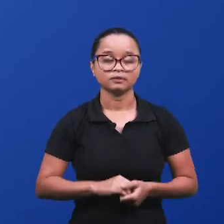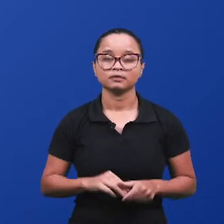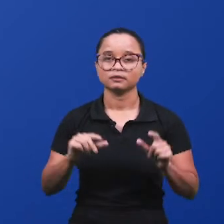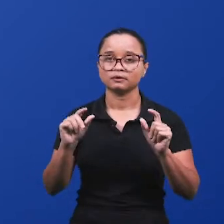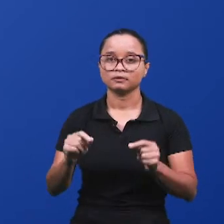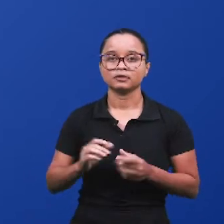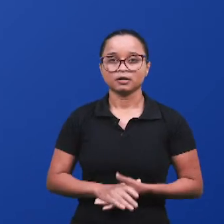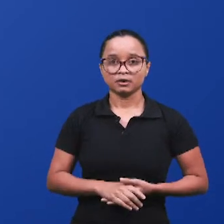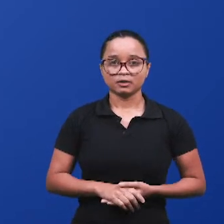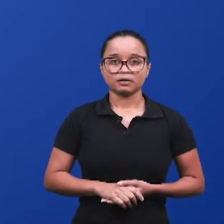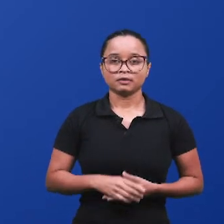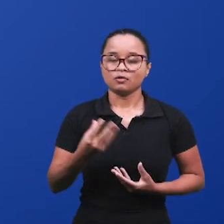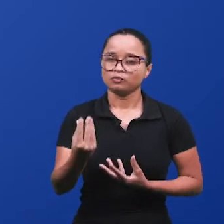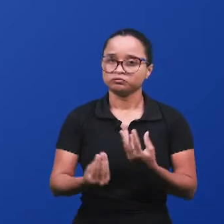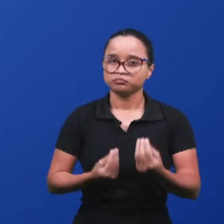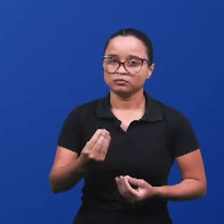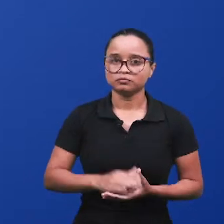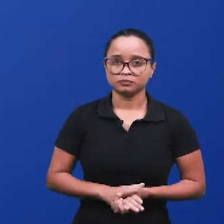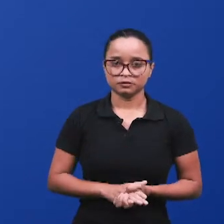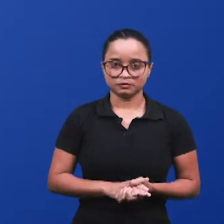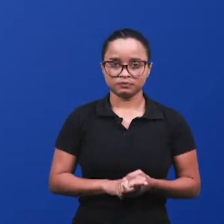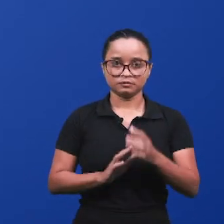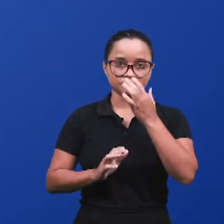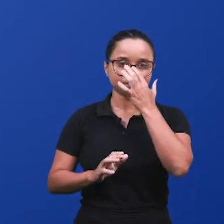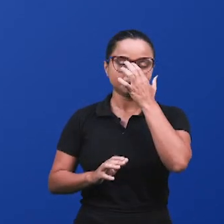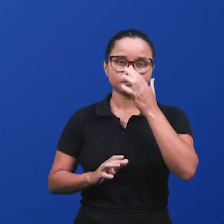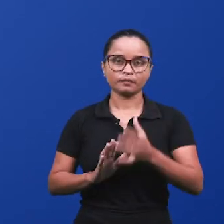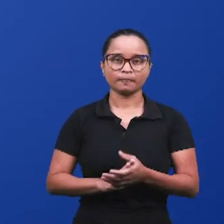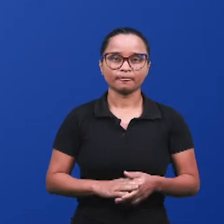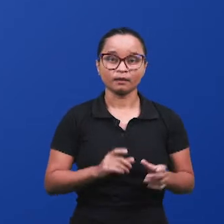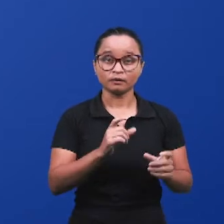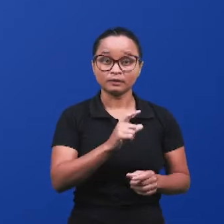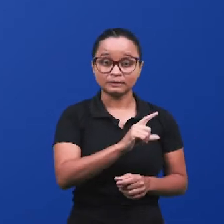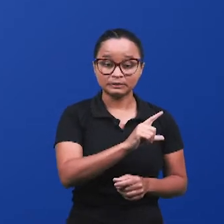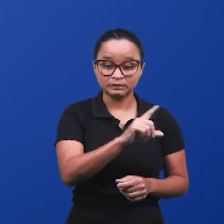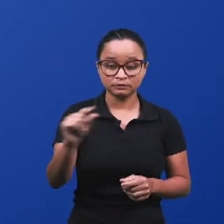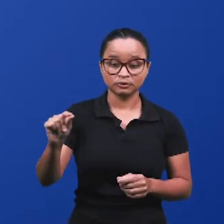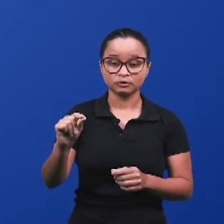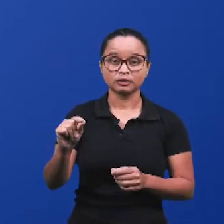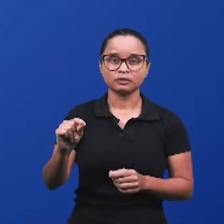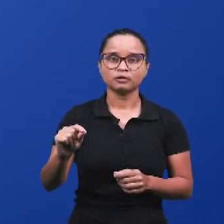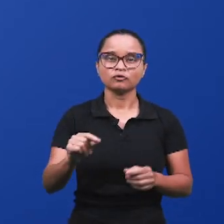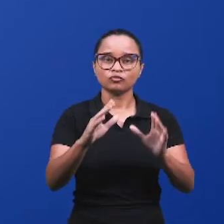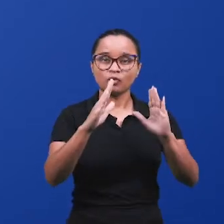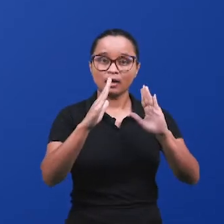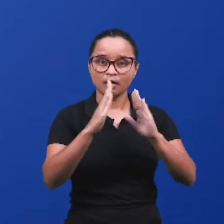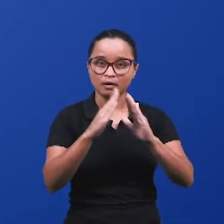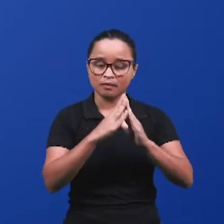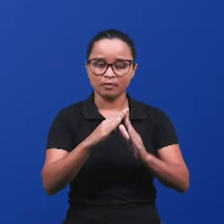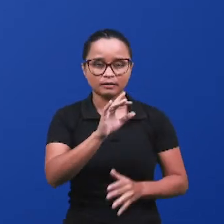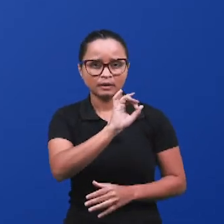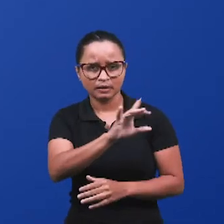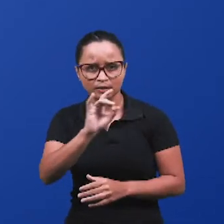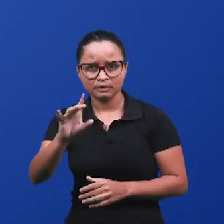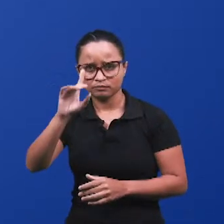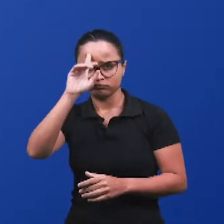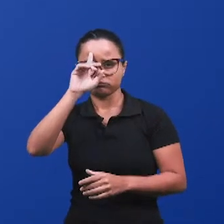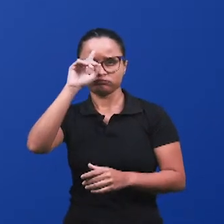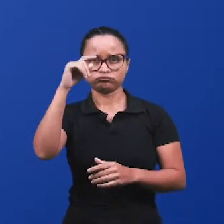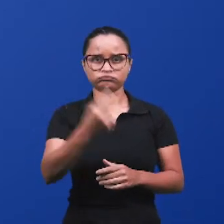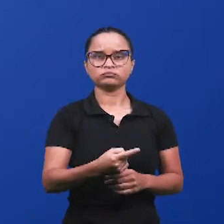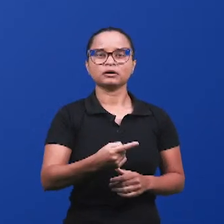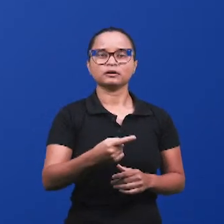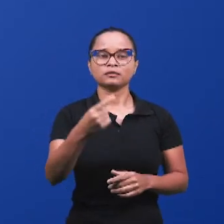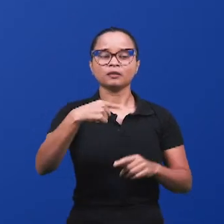homem, partindo para fora da terra, deixasse a sua casa e desse autoridade aos seus servos, e a cada um a sua